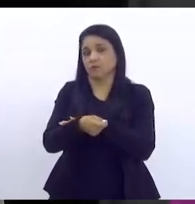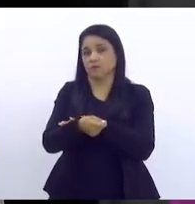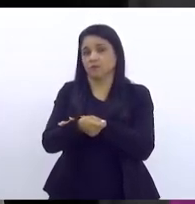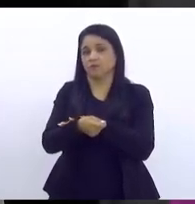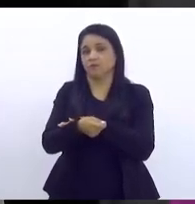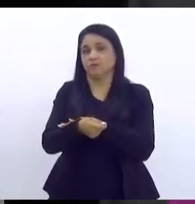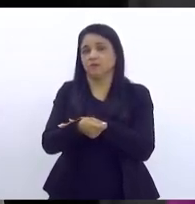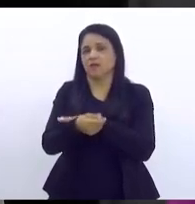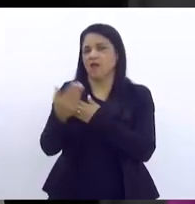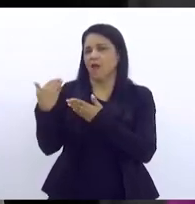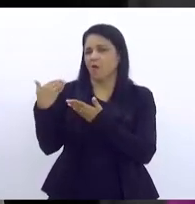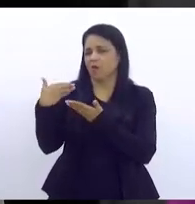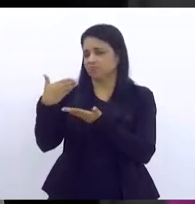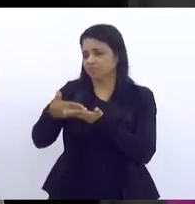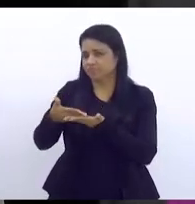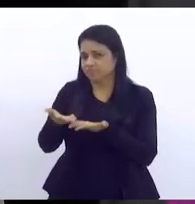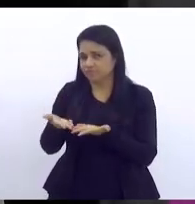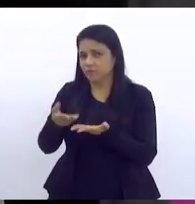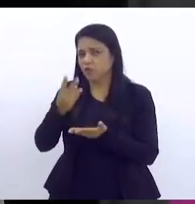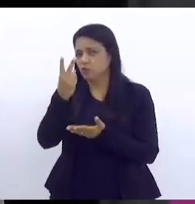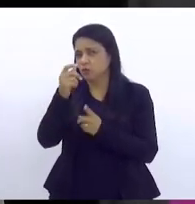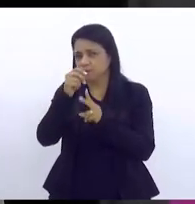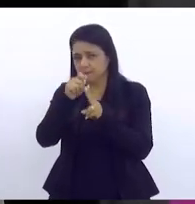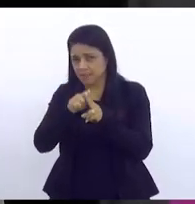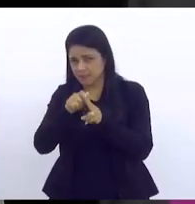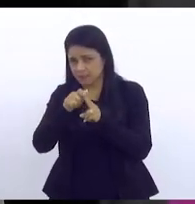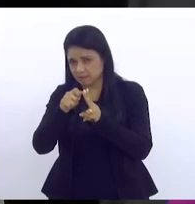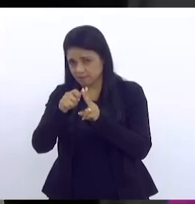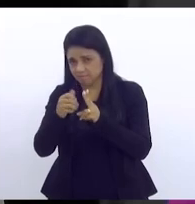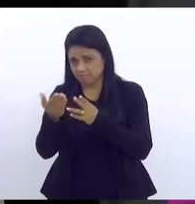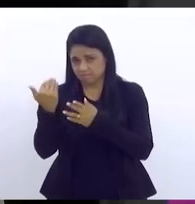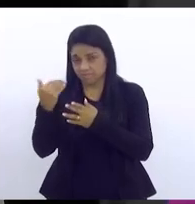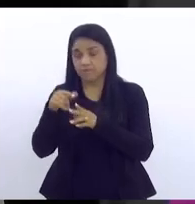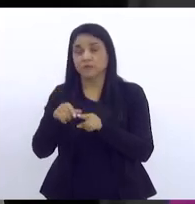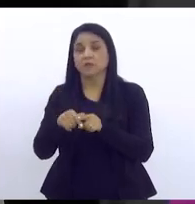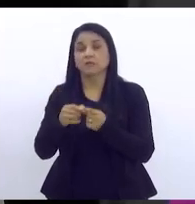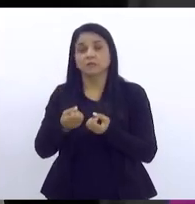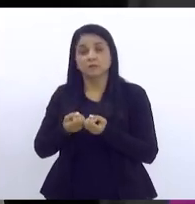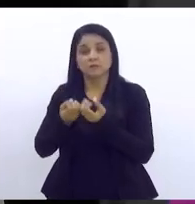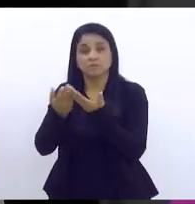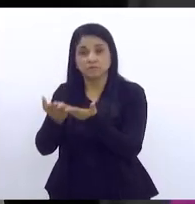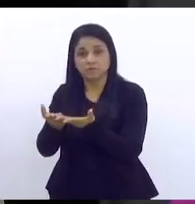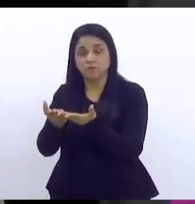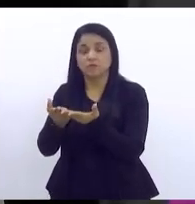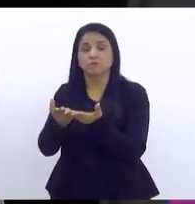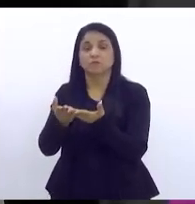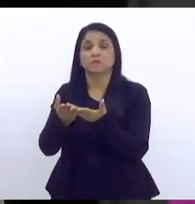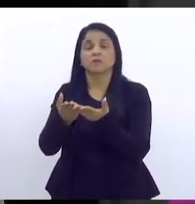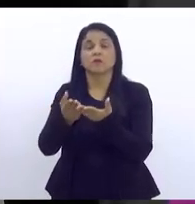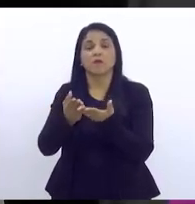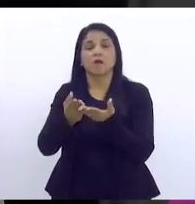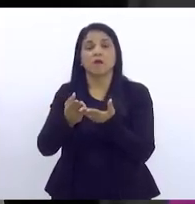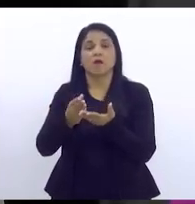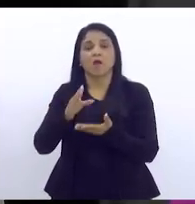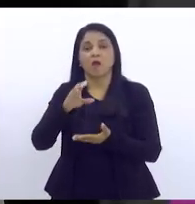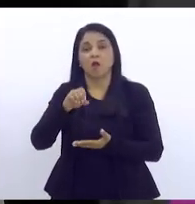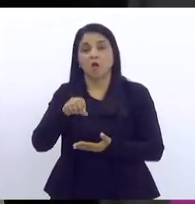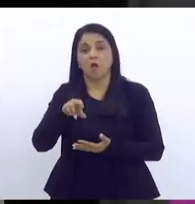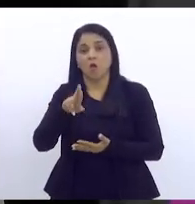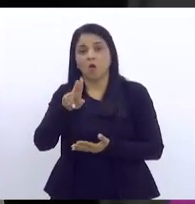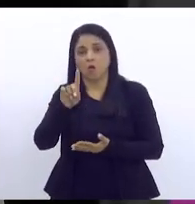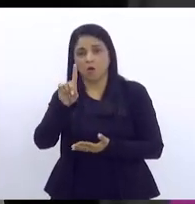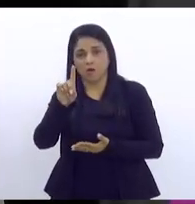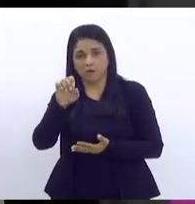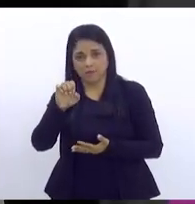agora recentemente há um dois meses atrás atrás eh concedemos a a ordem de início do serviço vamos dizer assim para que a